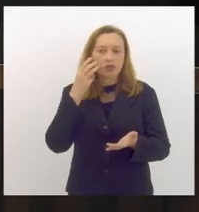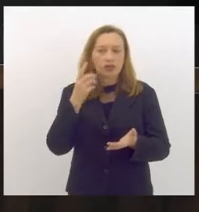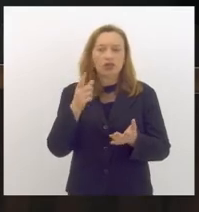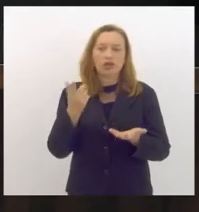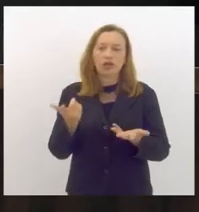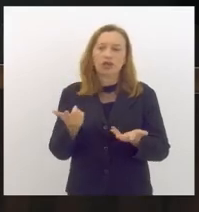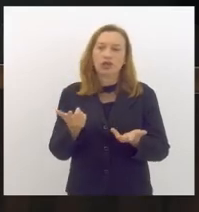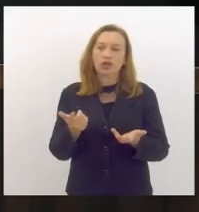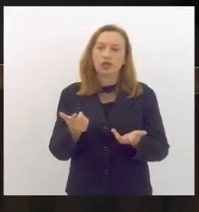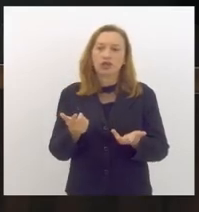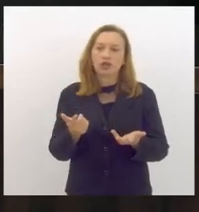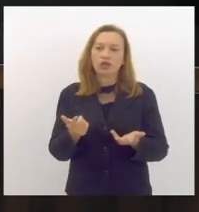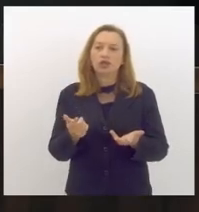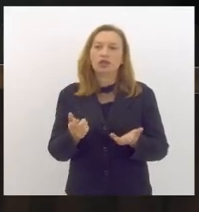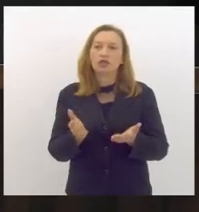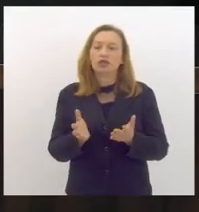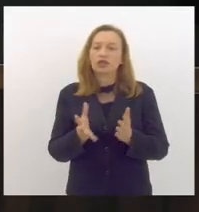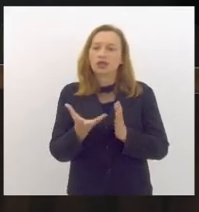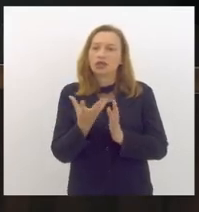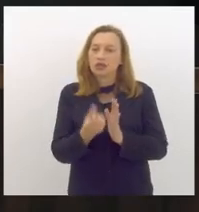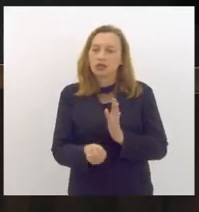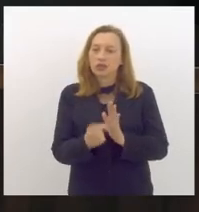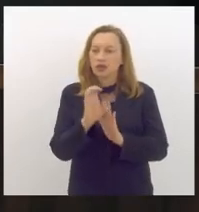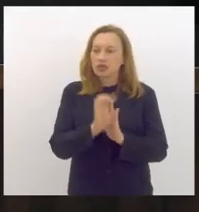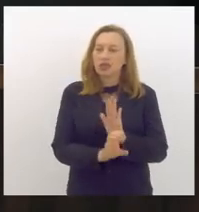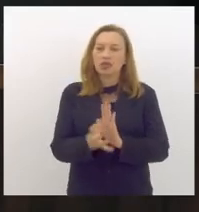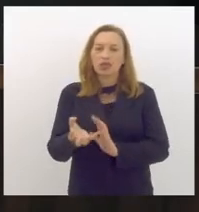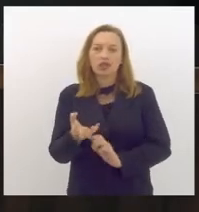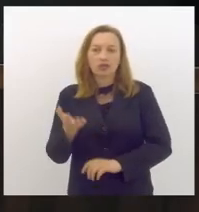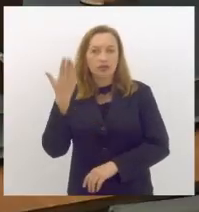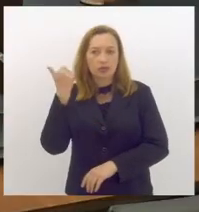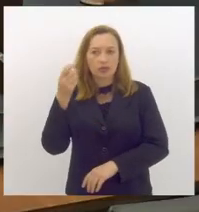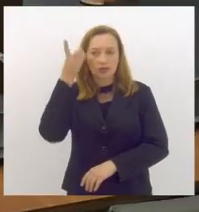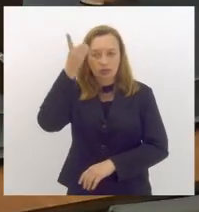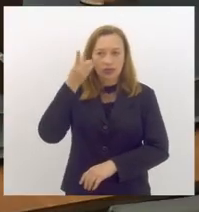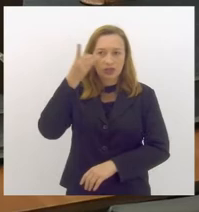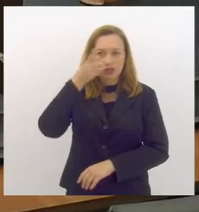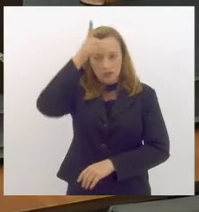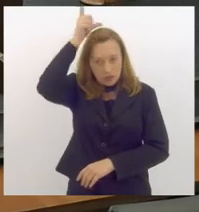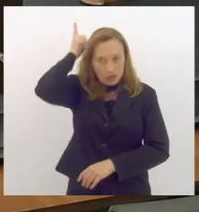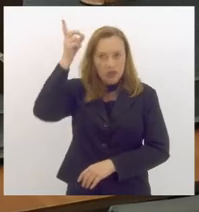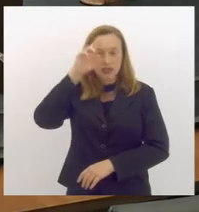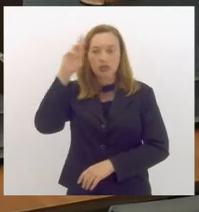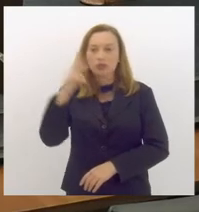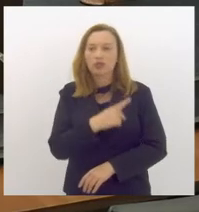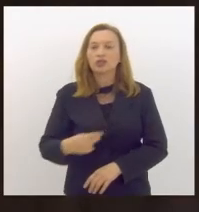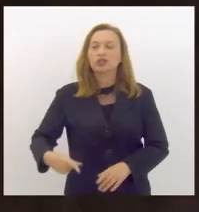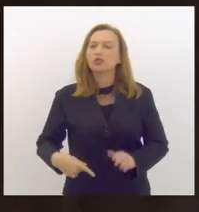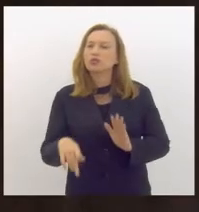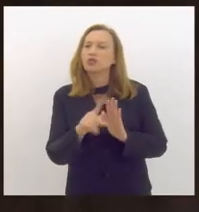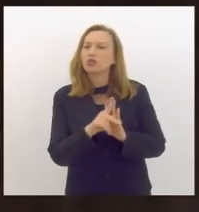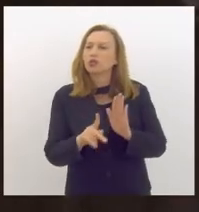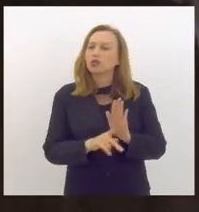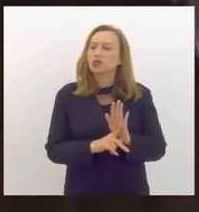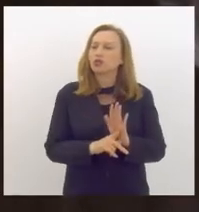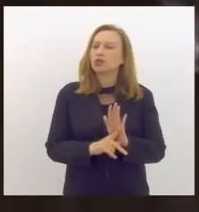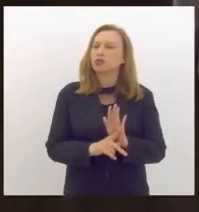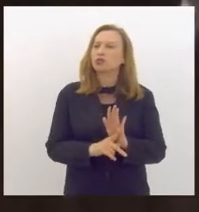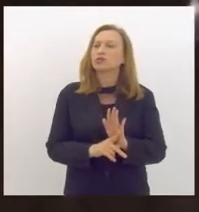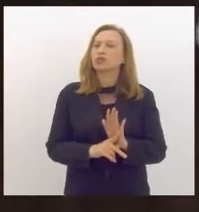relação a acatar as emendas. Quero ouvir o deputado Luiz. Senhor presidente, projeto no